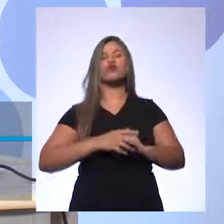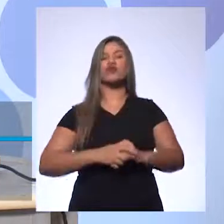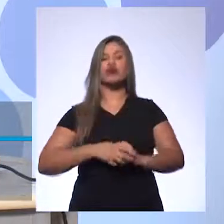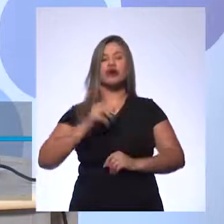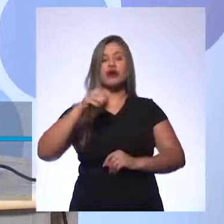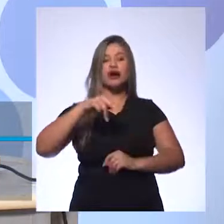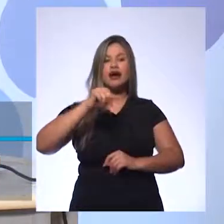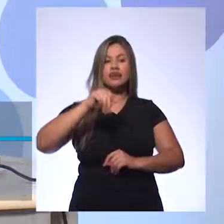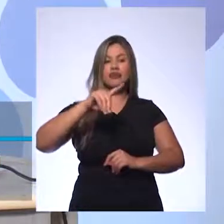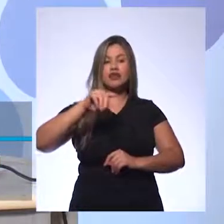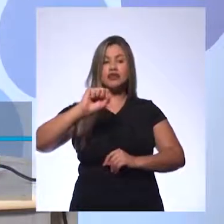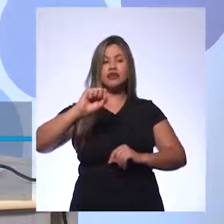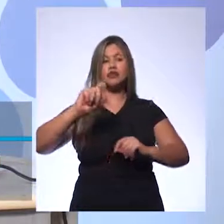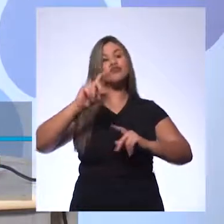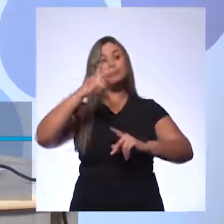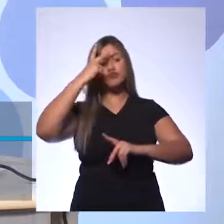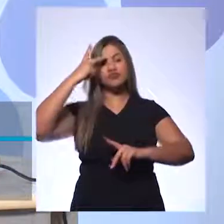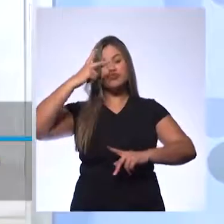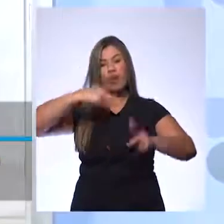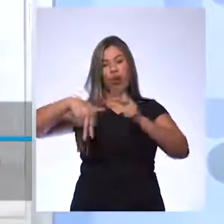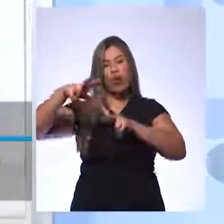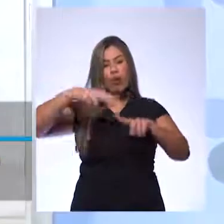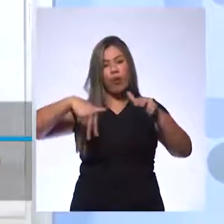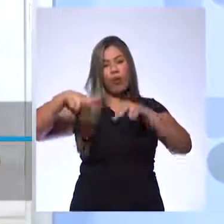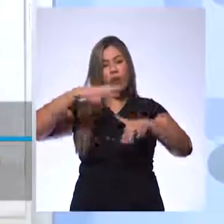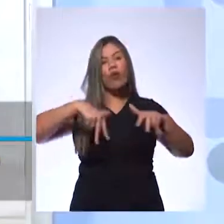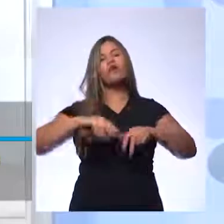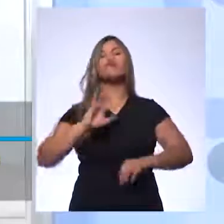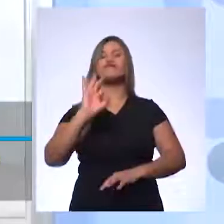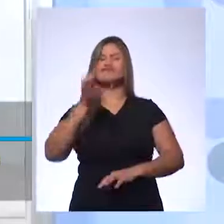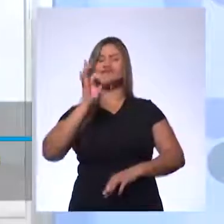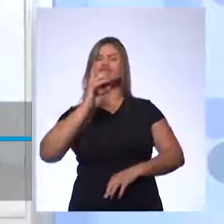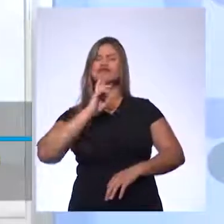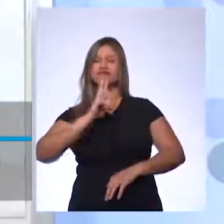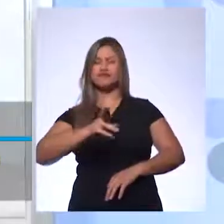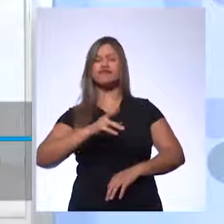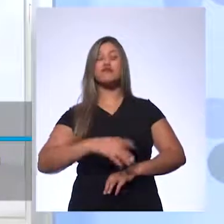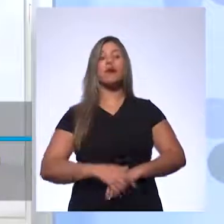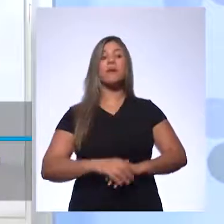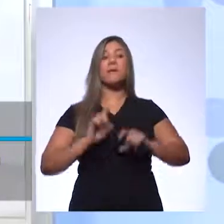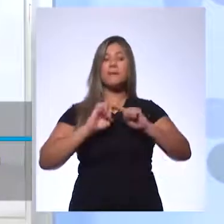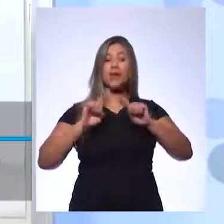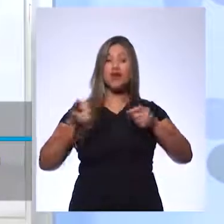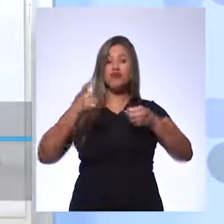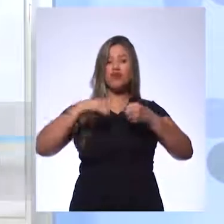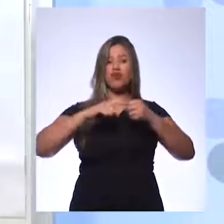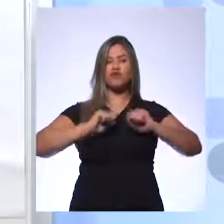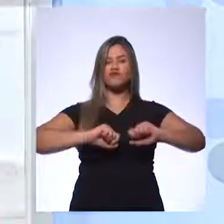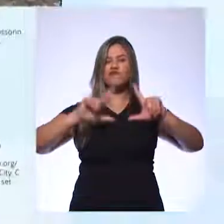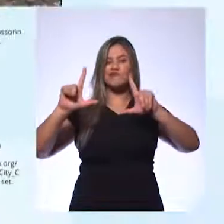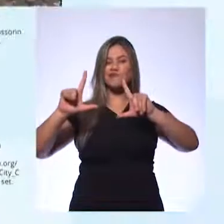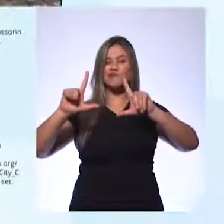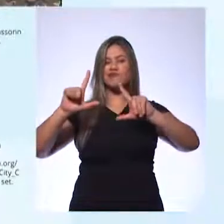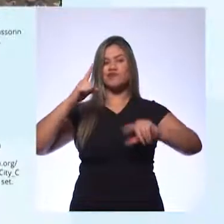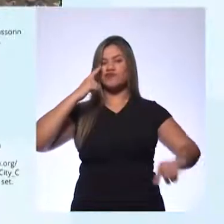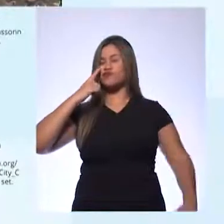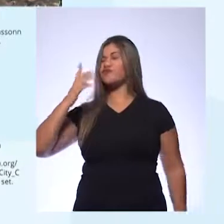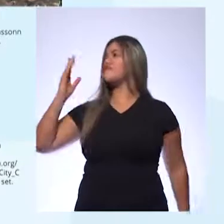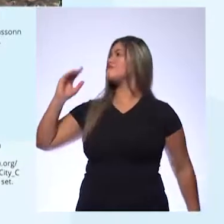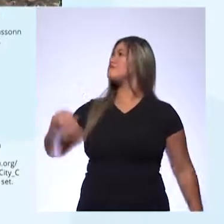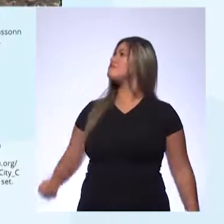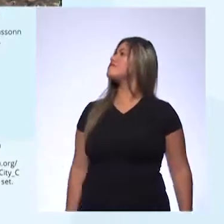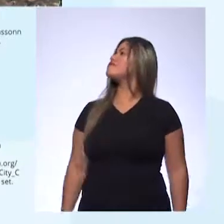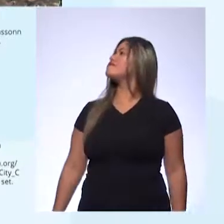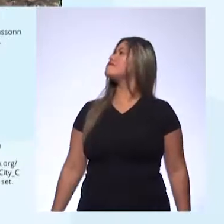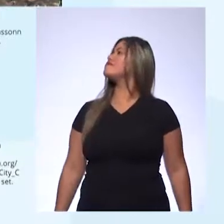população Amanda seu povoado muito bem sim todas estão corretas Mas eu vou pedir para voltar a imagem para nós fazermos uma